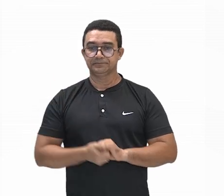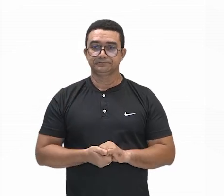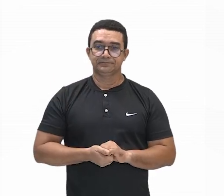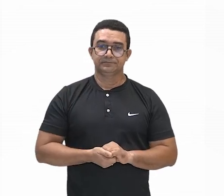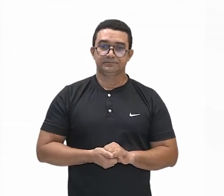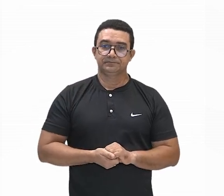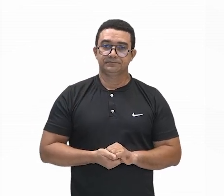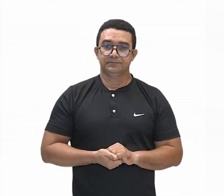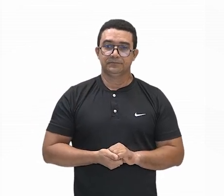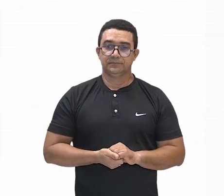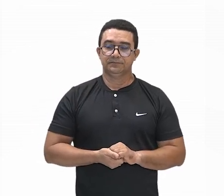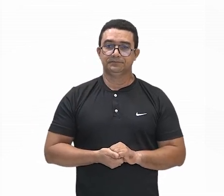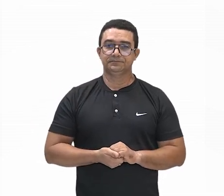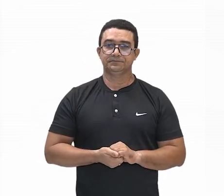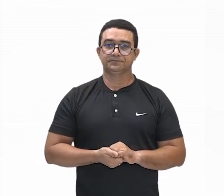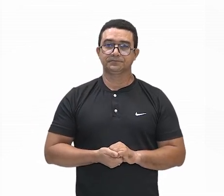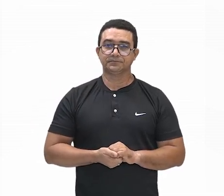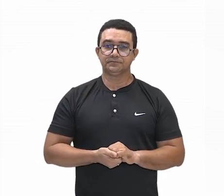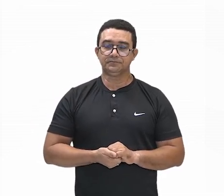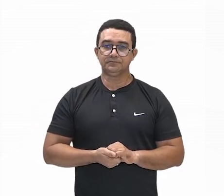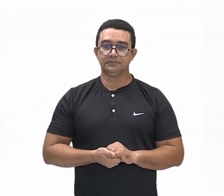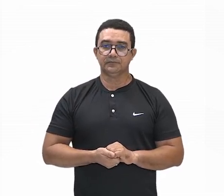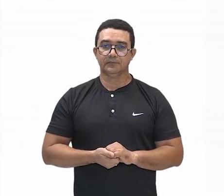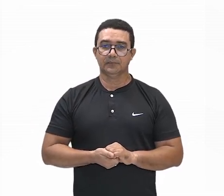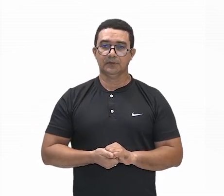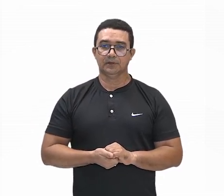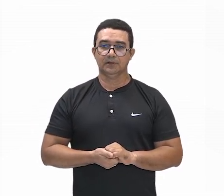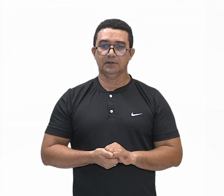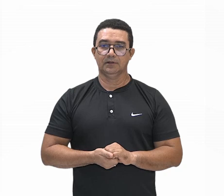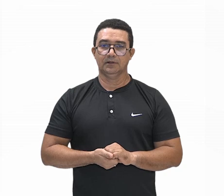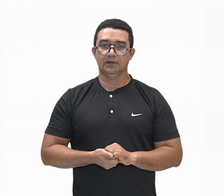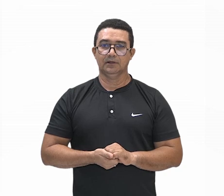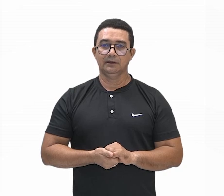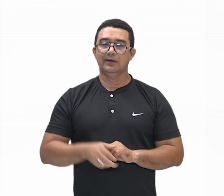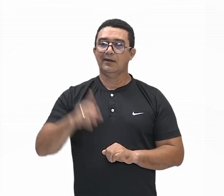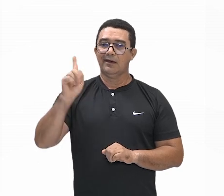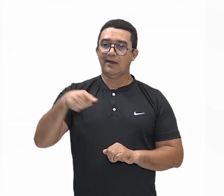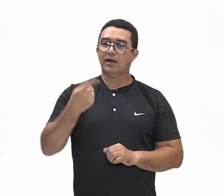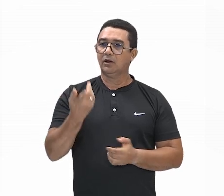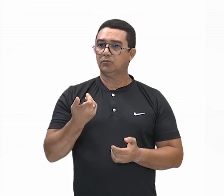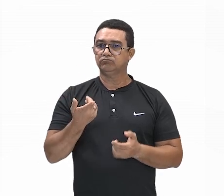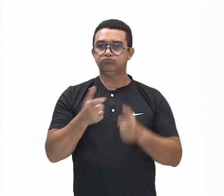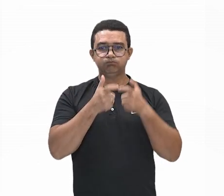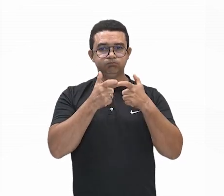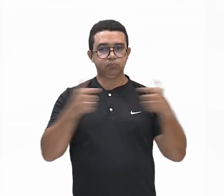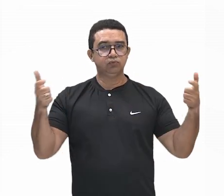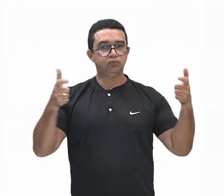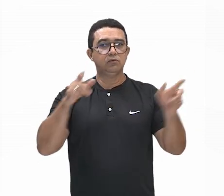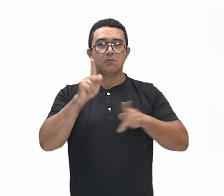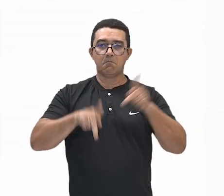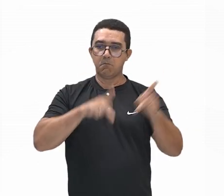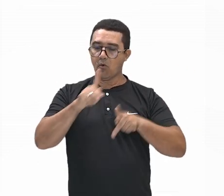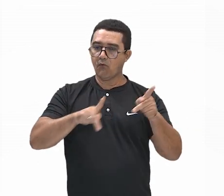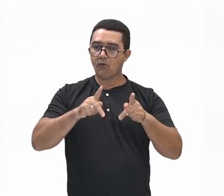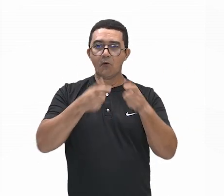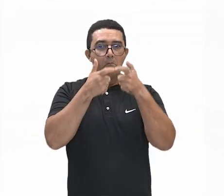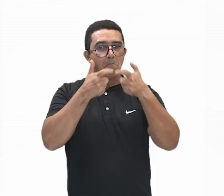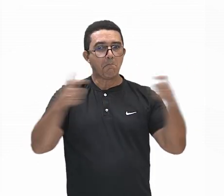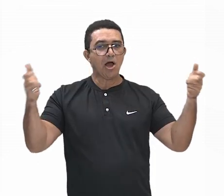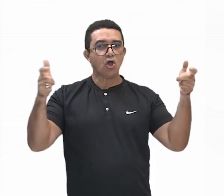da Ásia. E aí é uma grande civilização, uma das